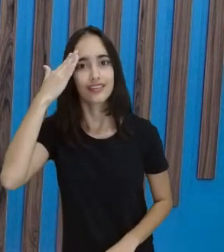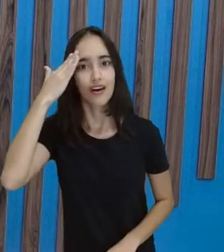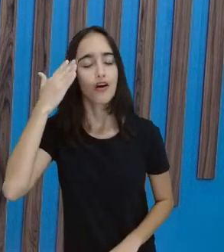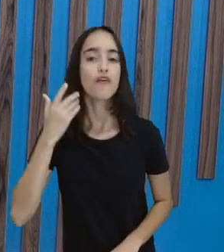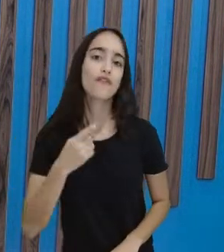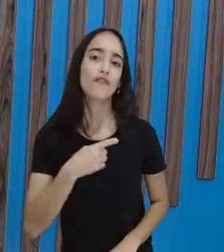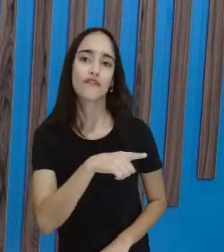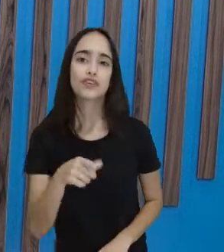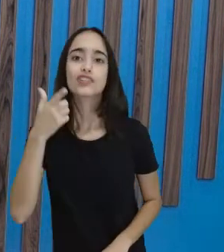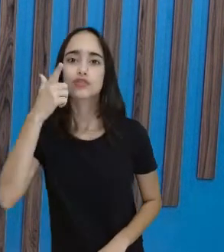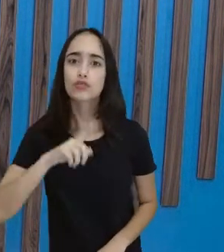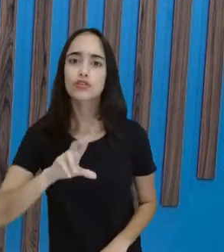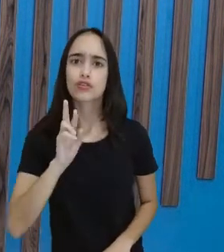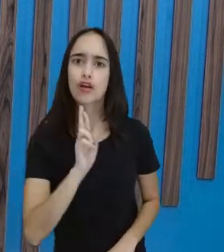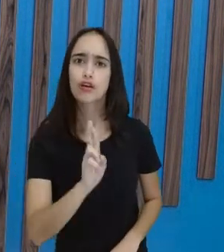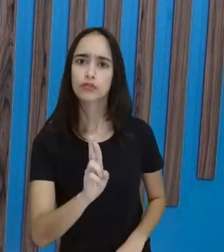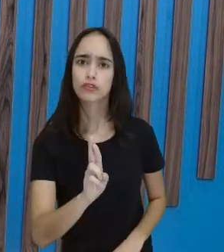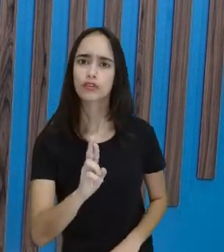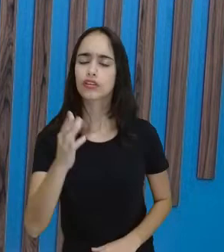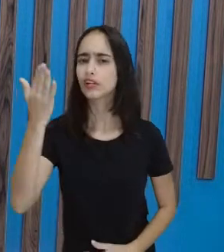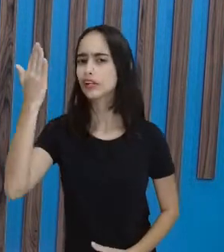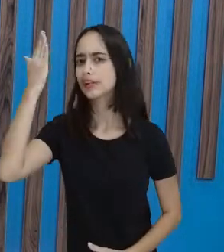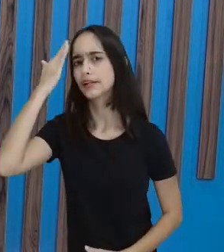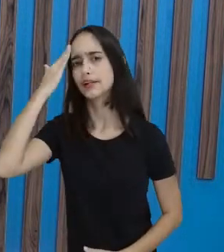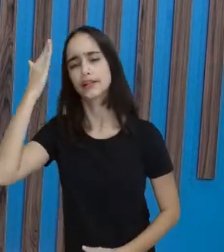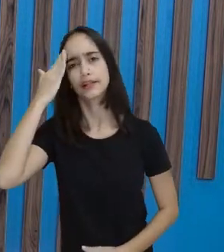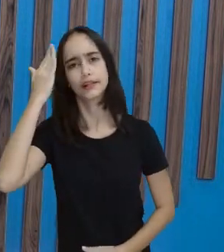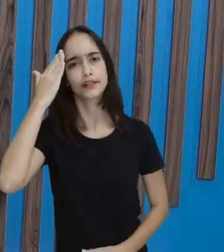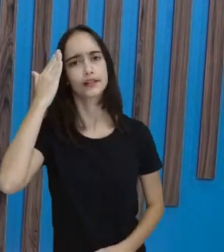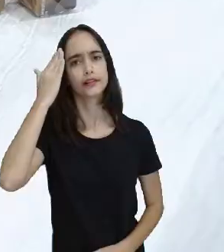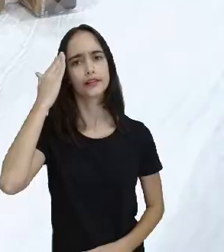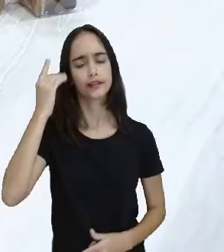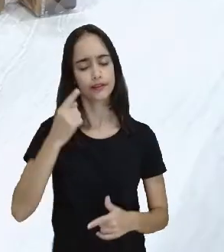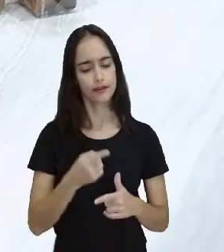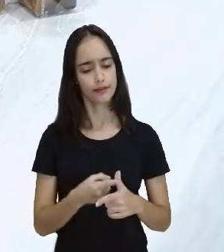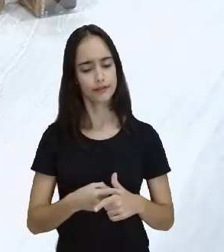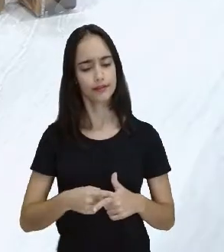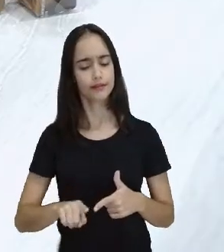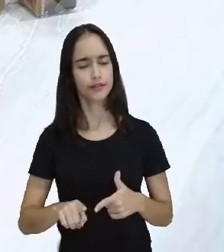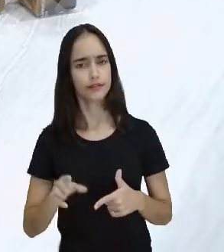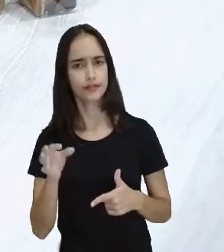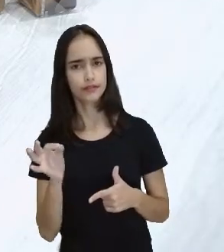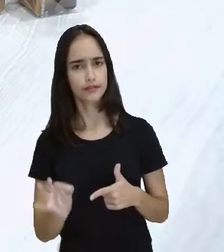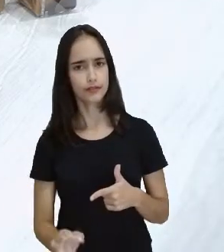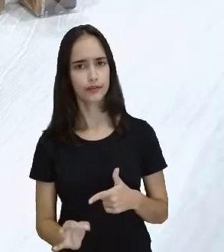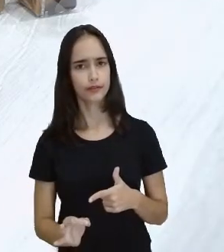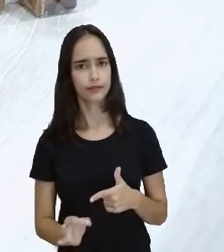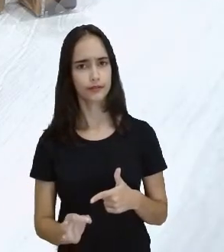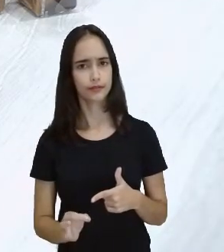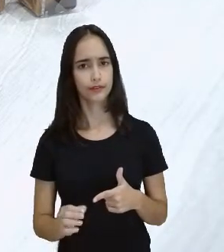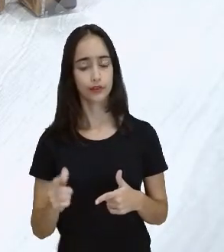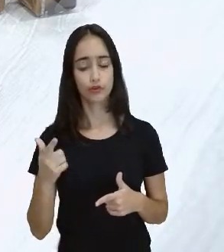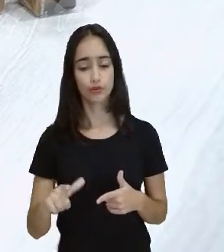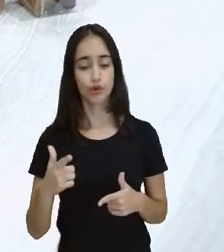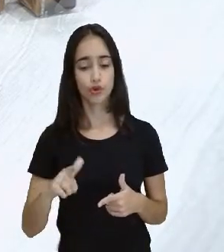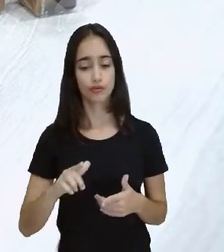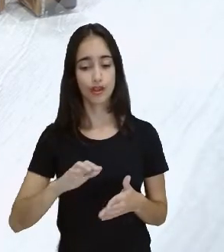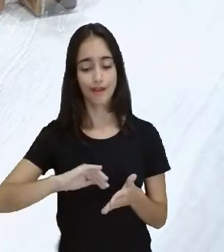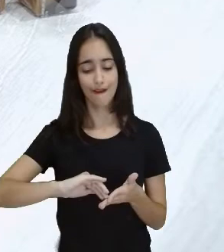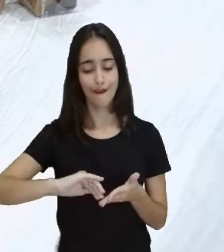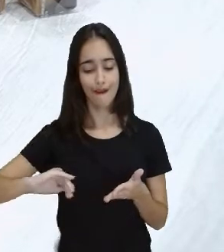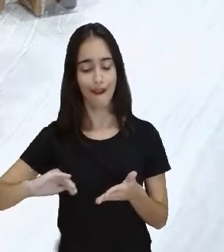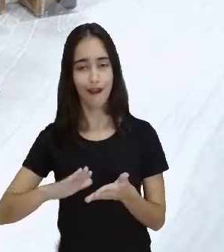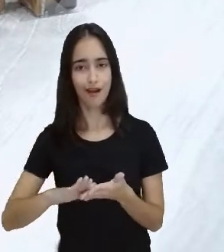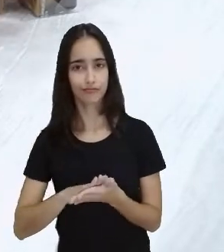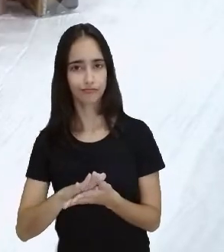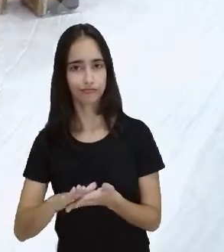esse resultado? Entenderam quando uma divisão ela é exata, quando não tem resto, né? Todos